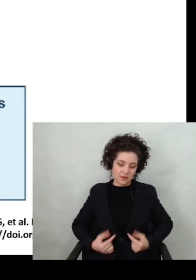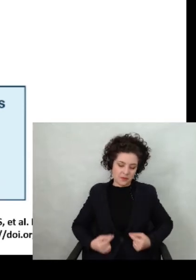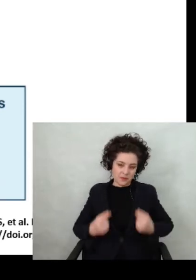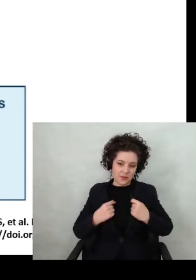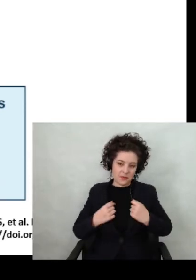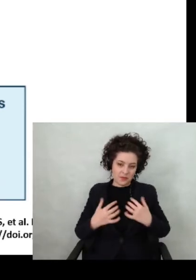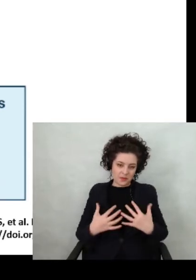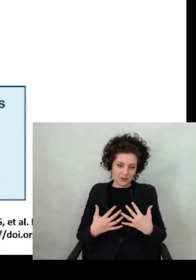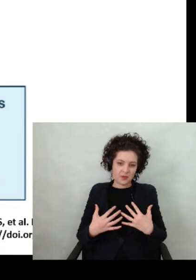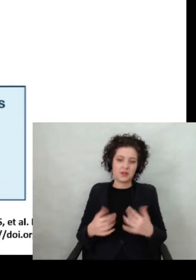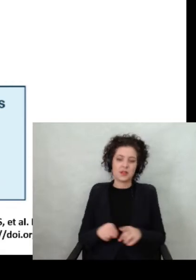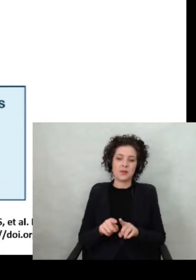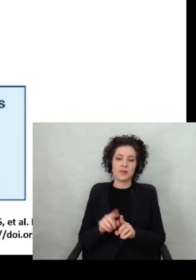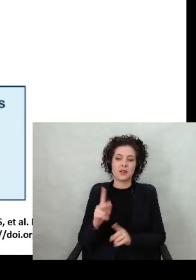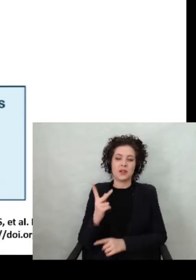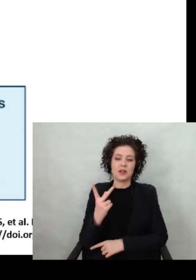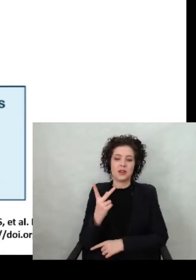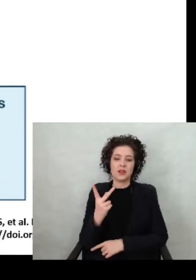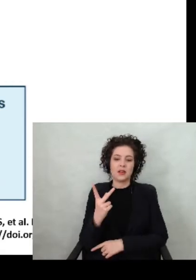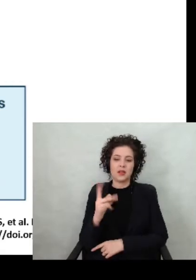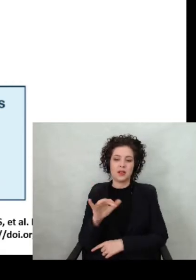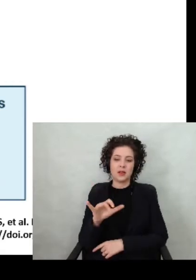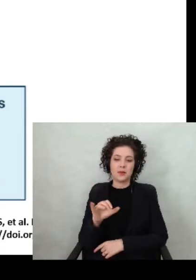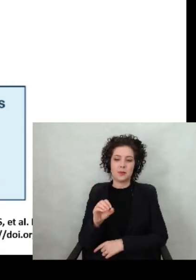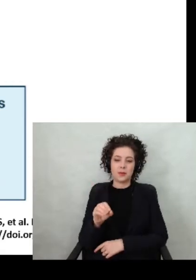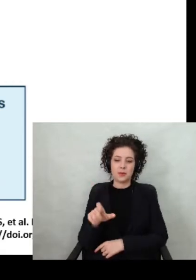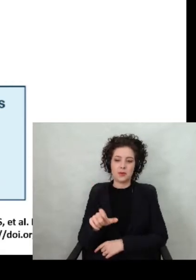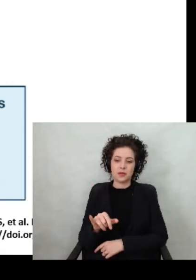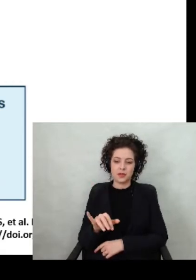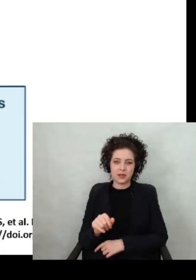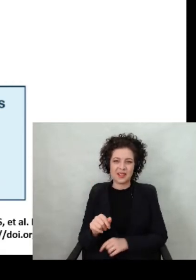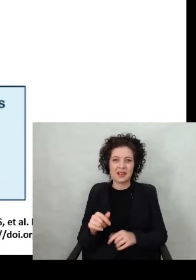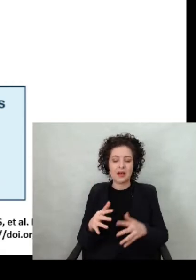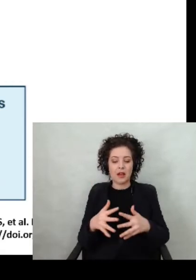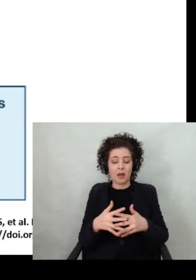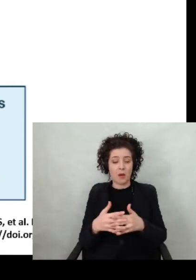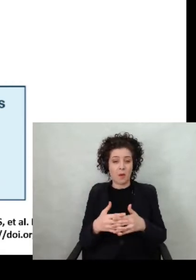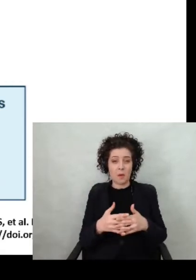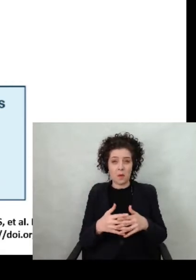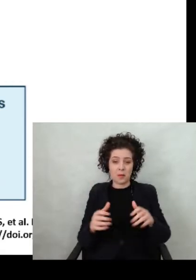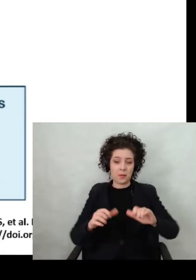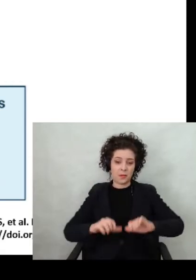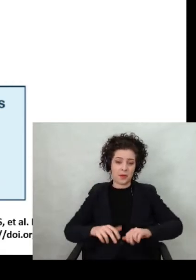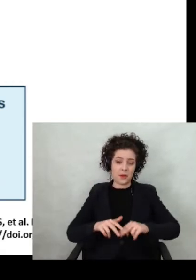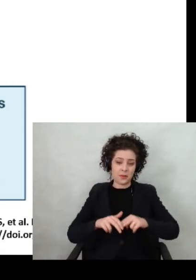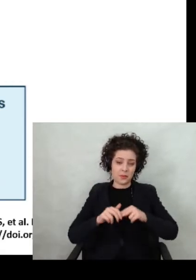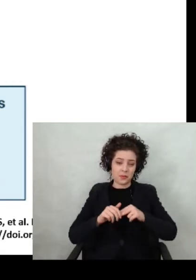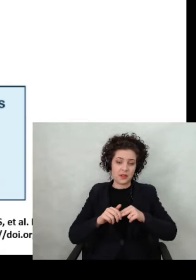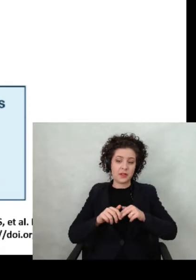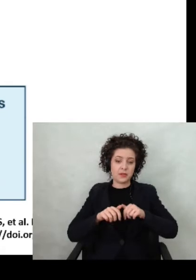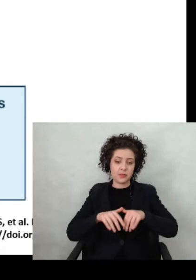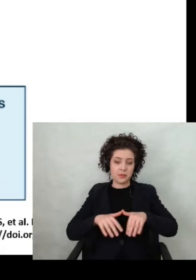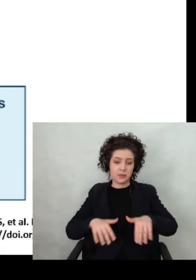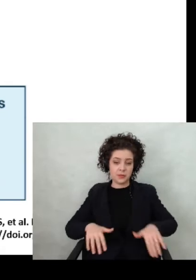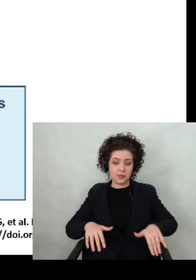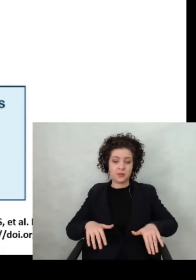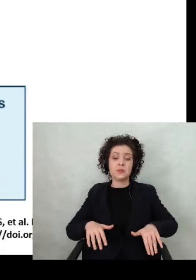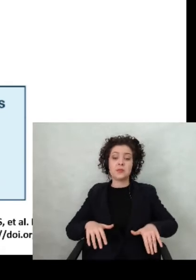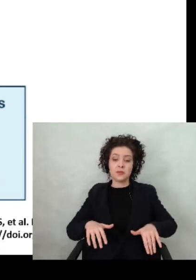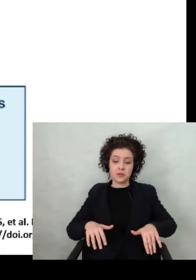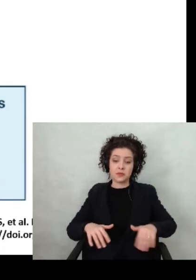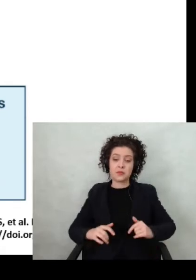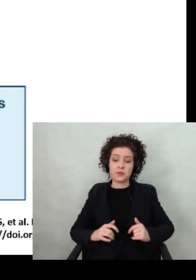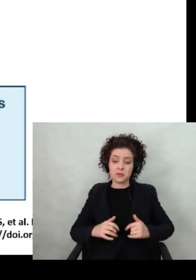que acaba amplificando esses fenômenos e, consequentemente, a essa maior trombogênese, nós vamos ter